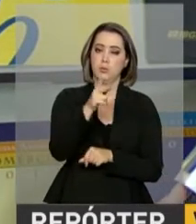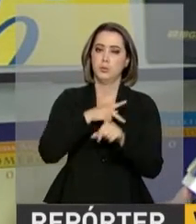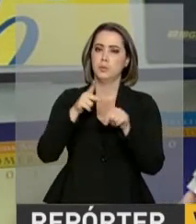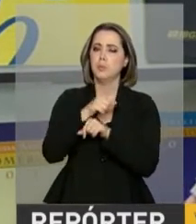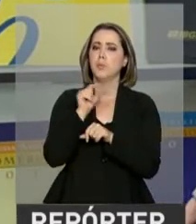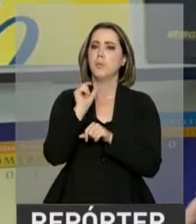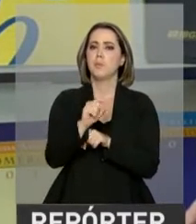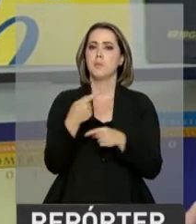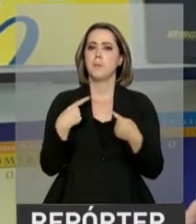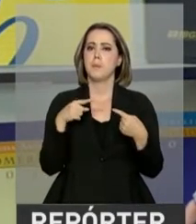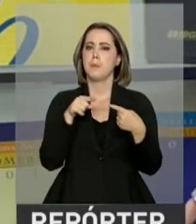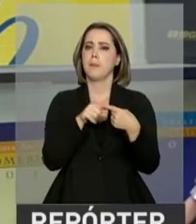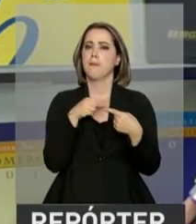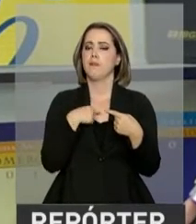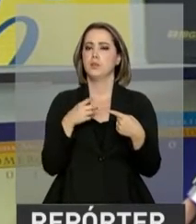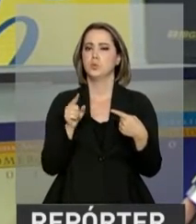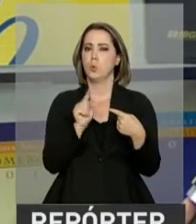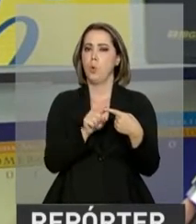exemplo, ao Mediotec,